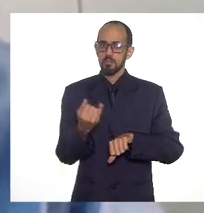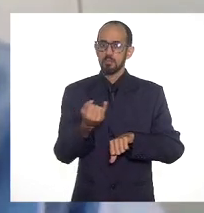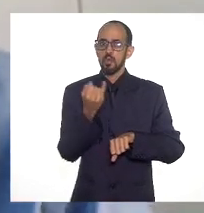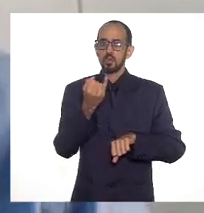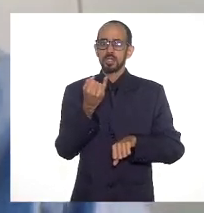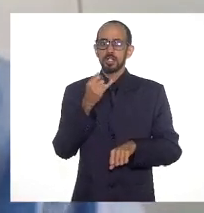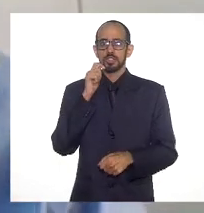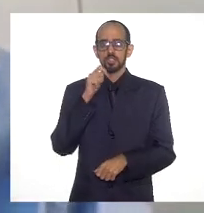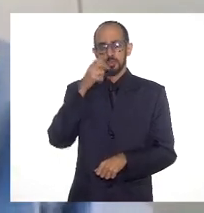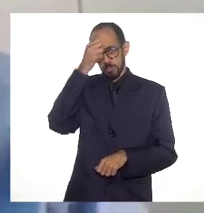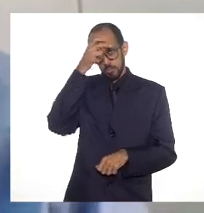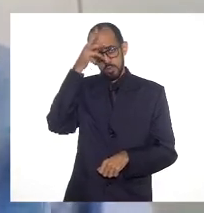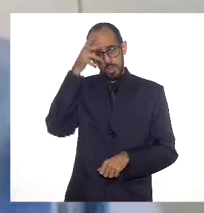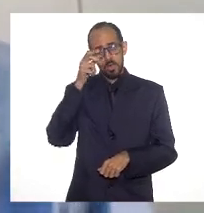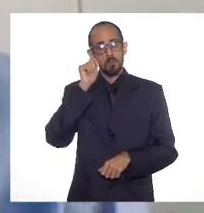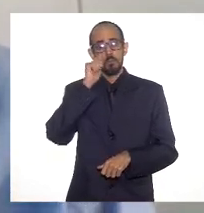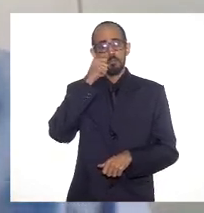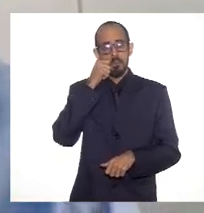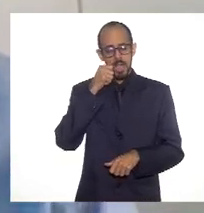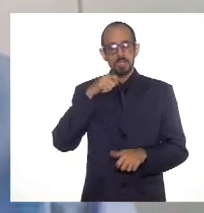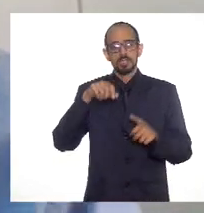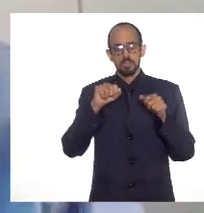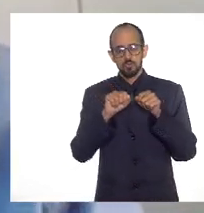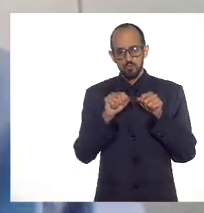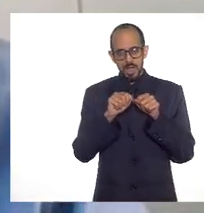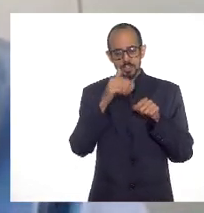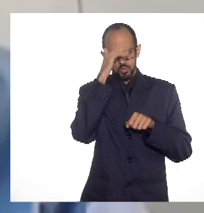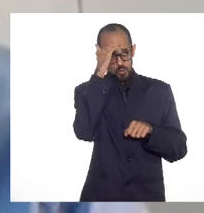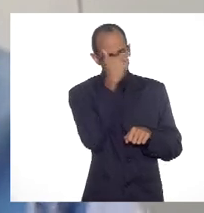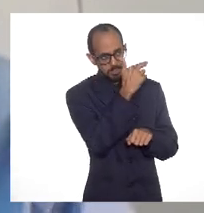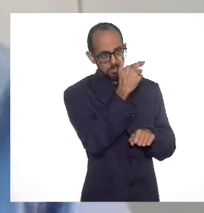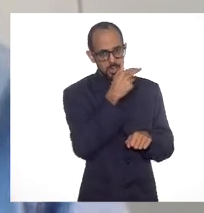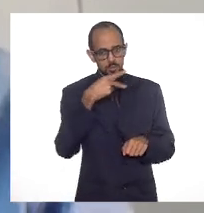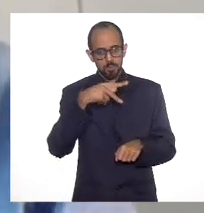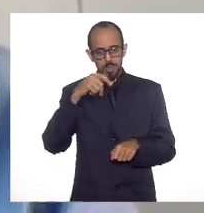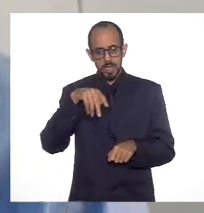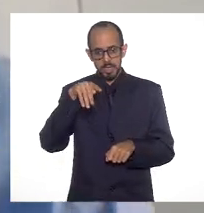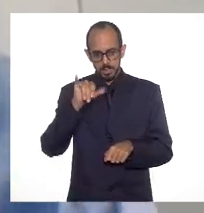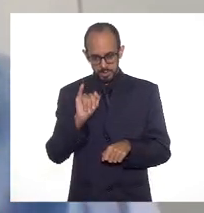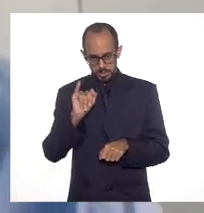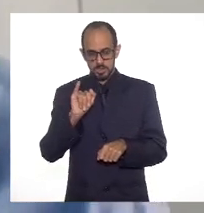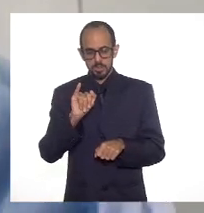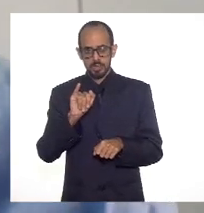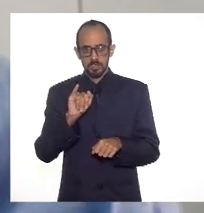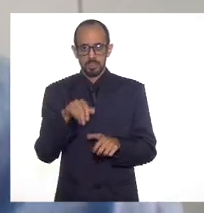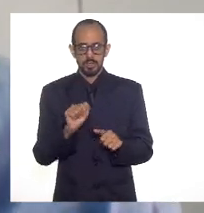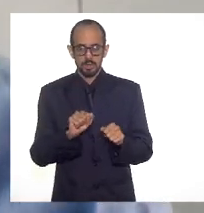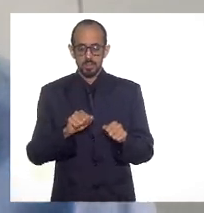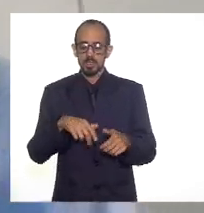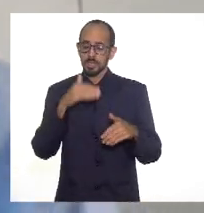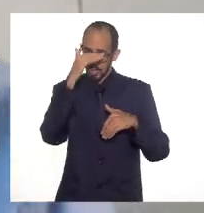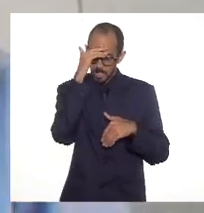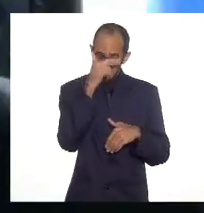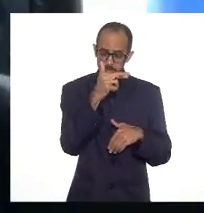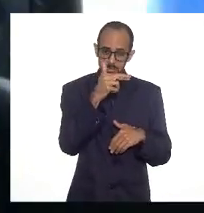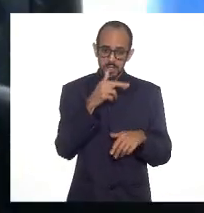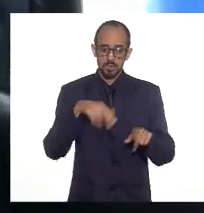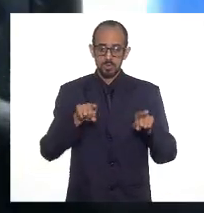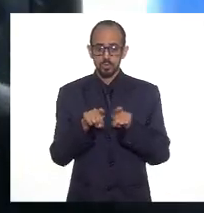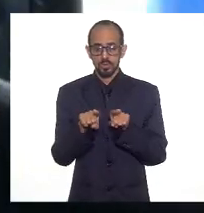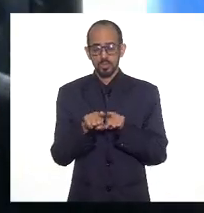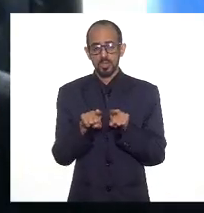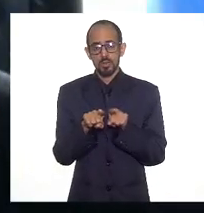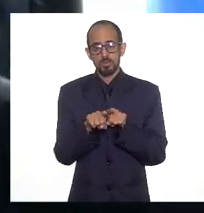Paes respeite o que está previsto no PNI, respeito o que está previsto no plano de operacionalização de vacinação,